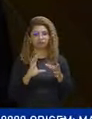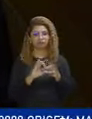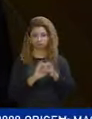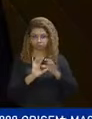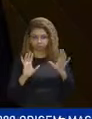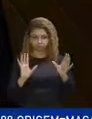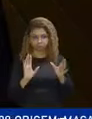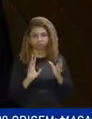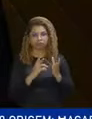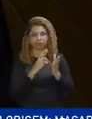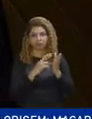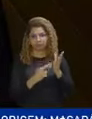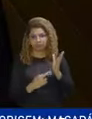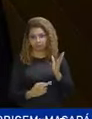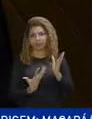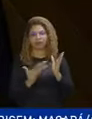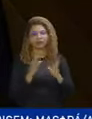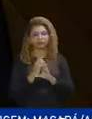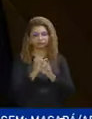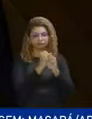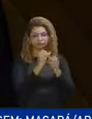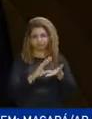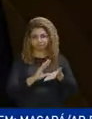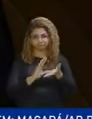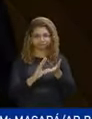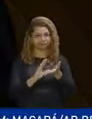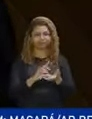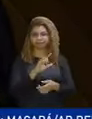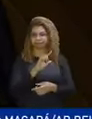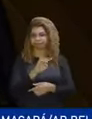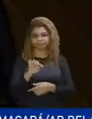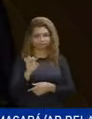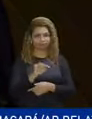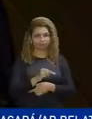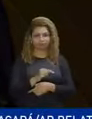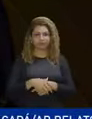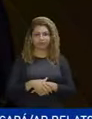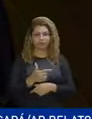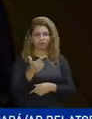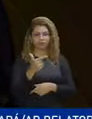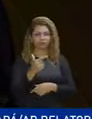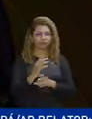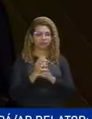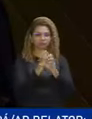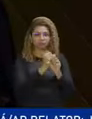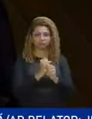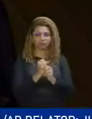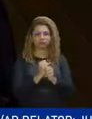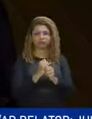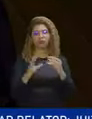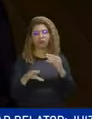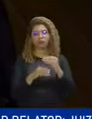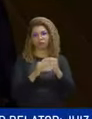gerais de 2014, julgadas não prestadas pelo acordo TREAP número